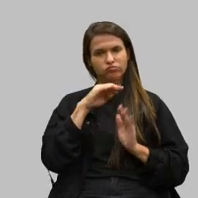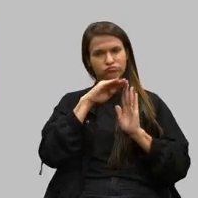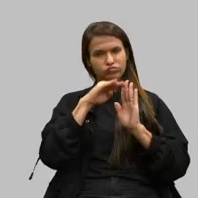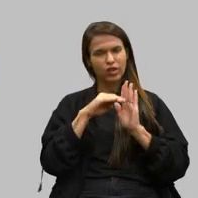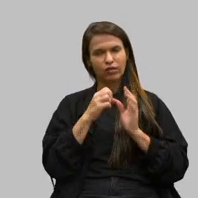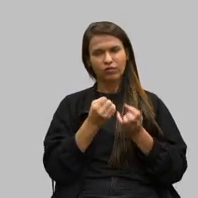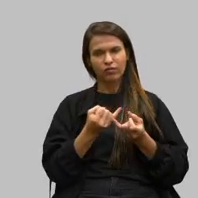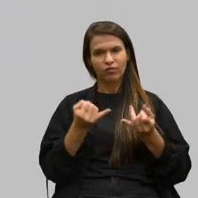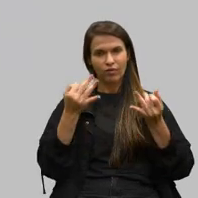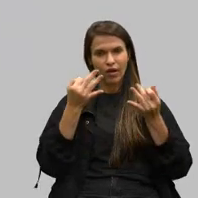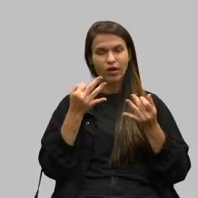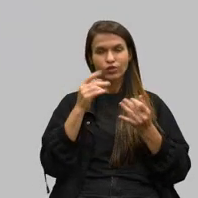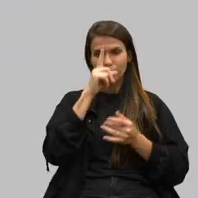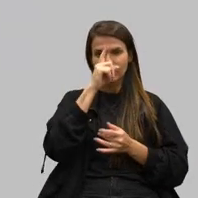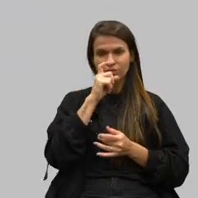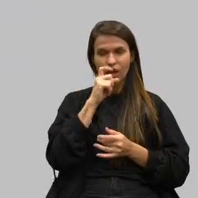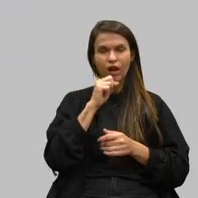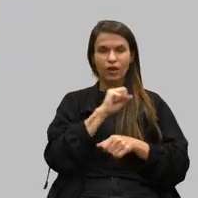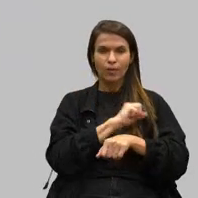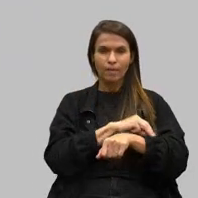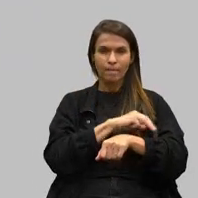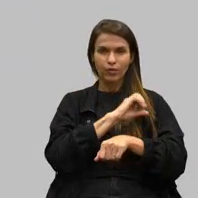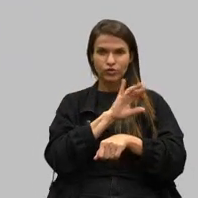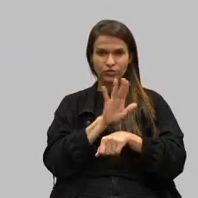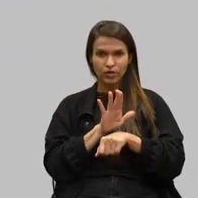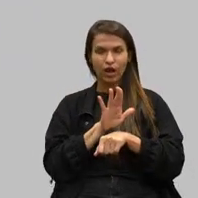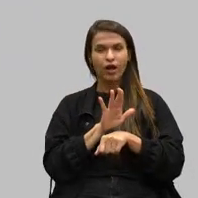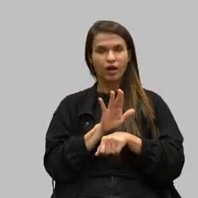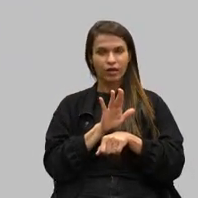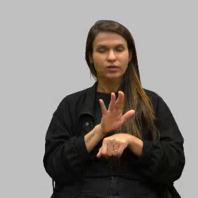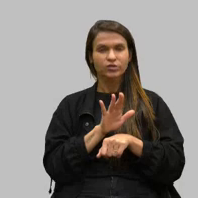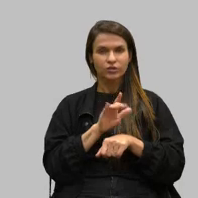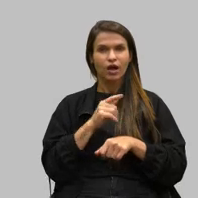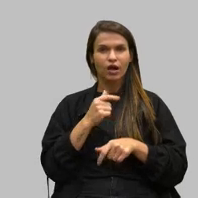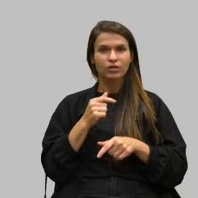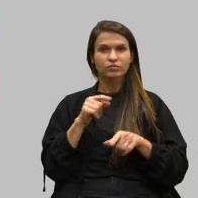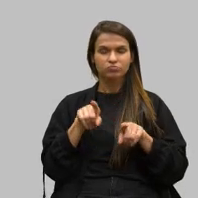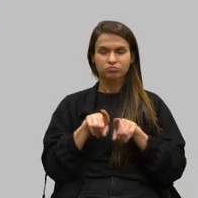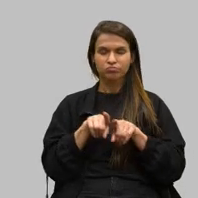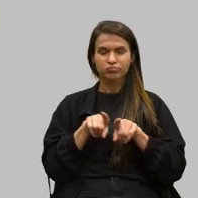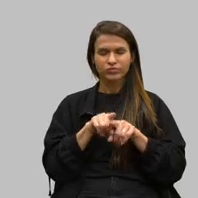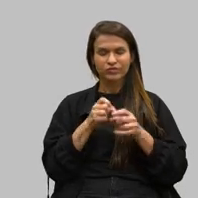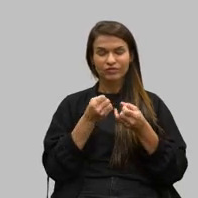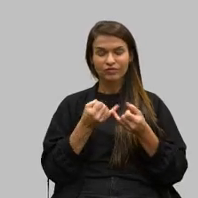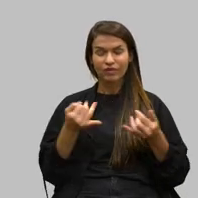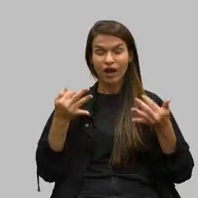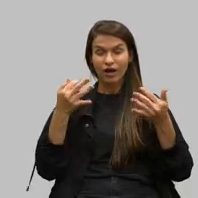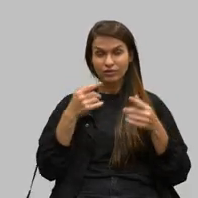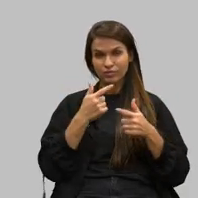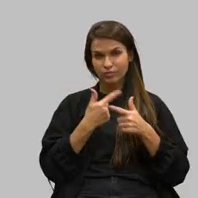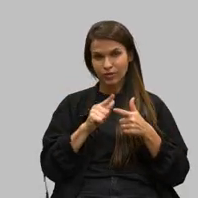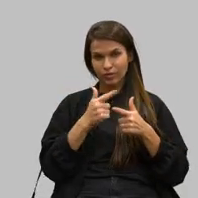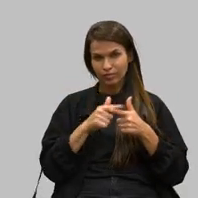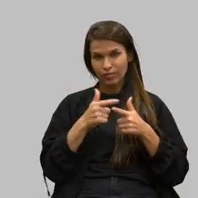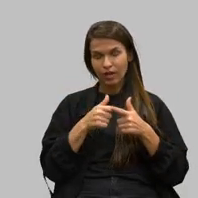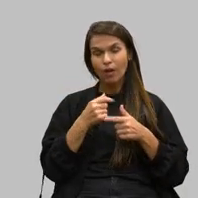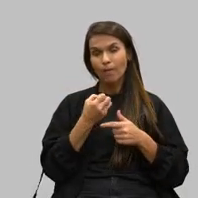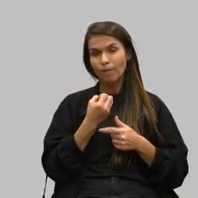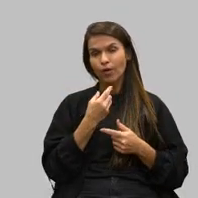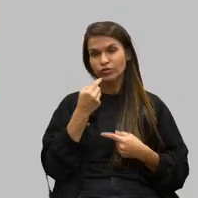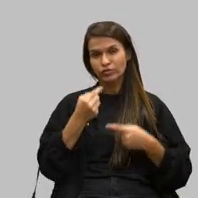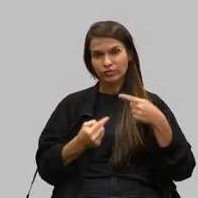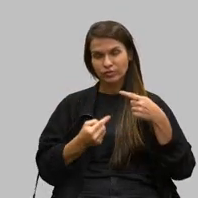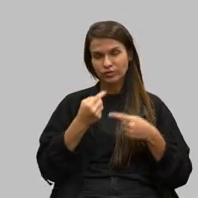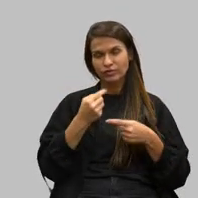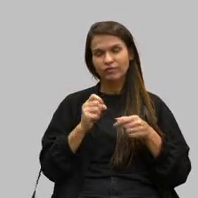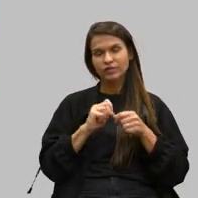Montes Claros e a gente tem que achar realmente uma vocação, a ortopedia de trauma é um problema, a pediatria também é um problema e eu acho que é uma boa discussão de a gente fazer